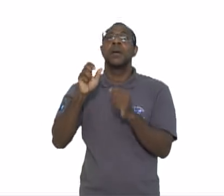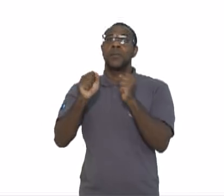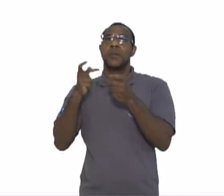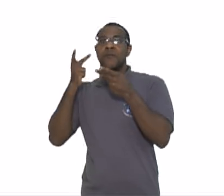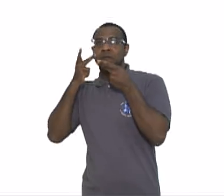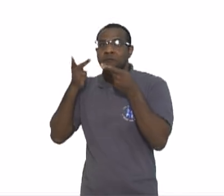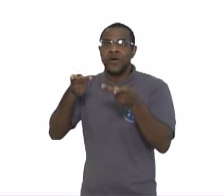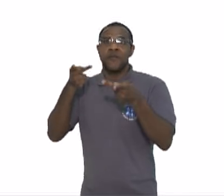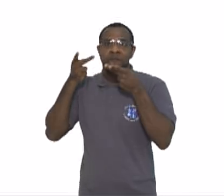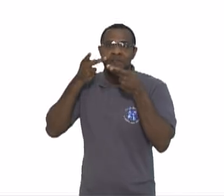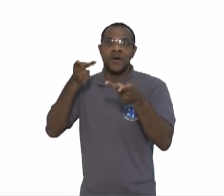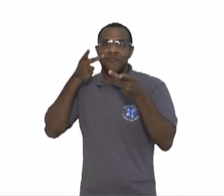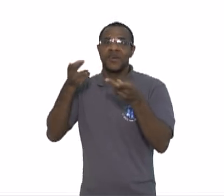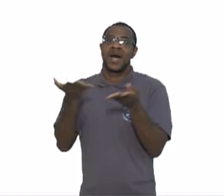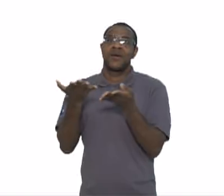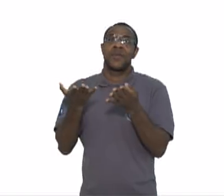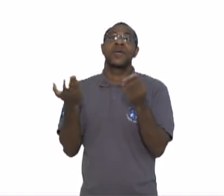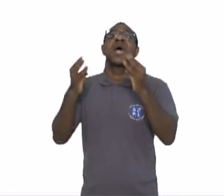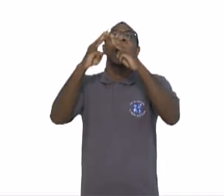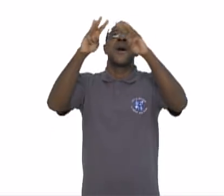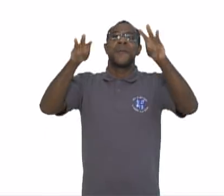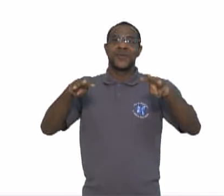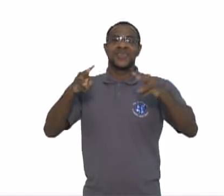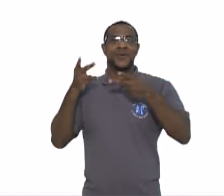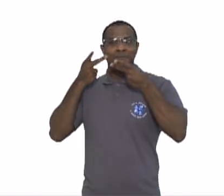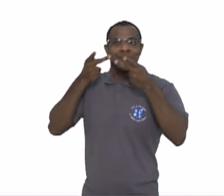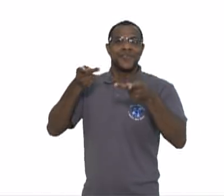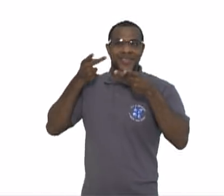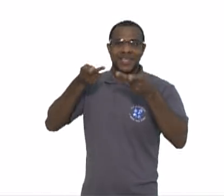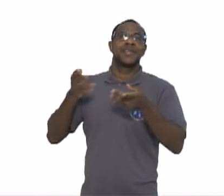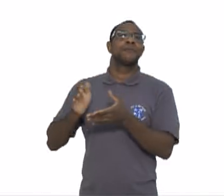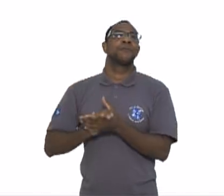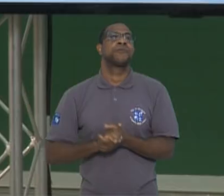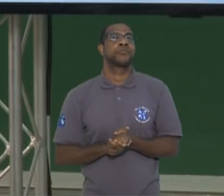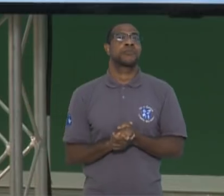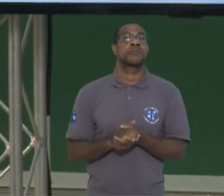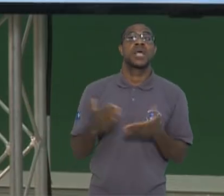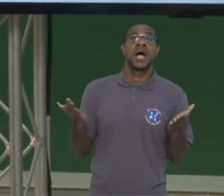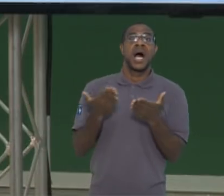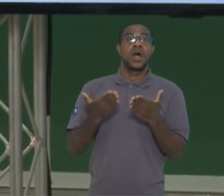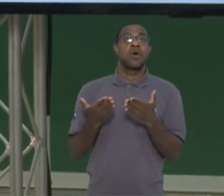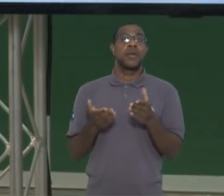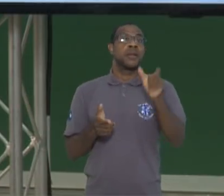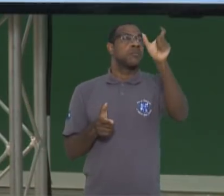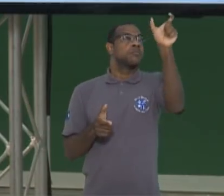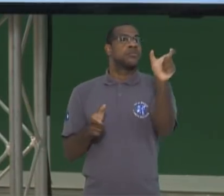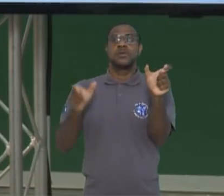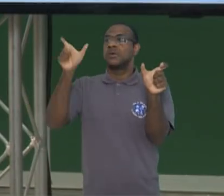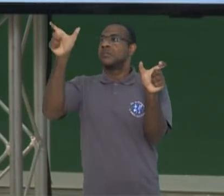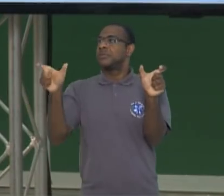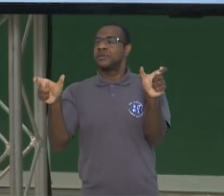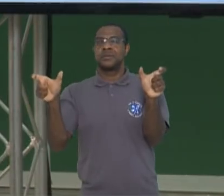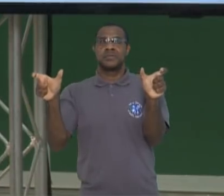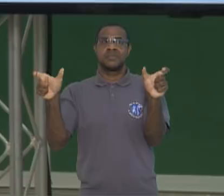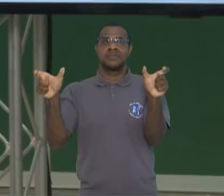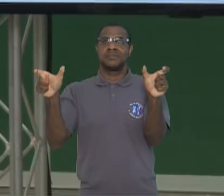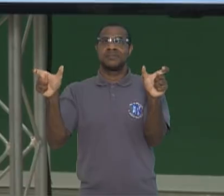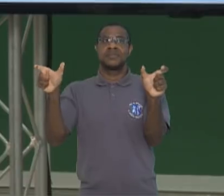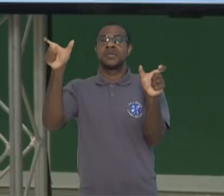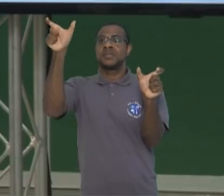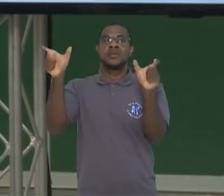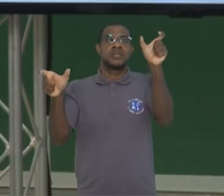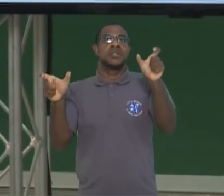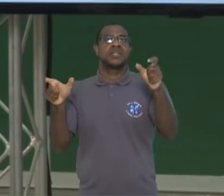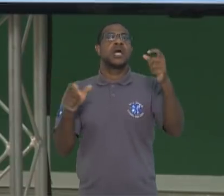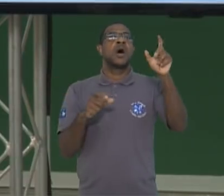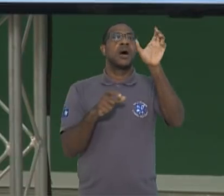Relacione as colunas. Então, agora vocês vão ter que, né, fazer essas formas com as palavras aqui. Então, o coraçãozinho é vermelho